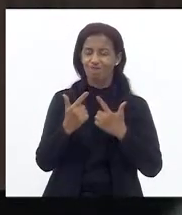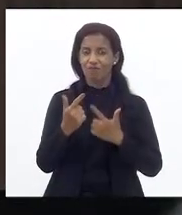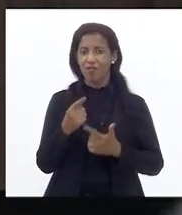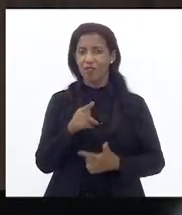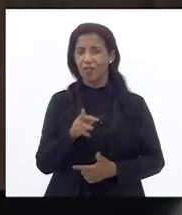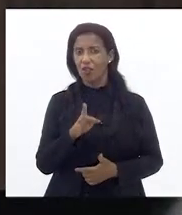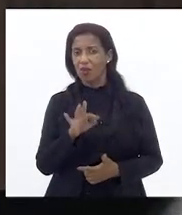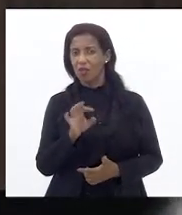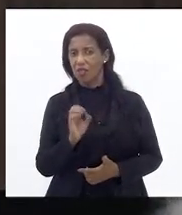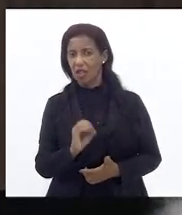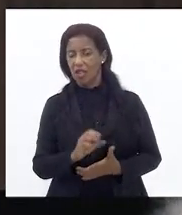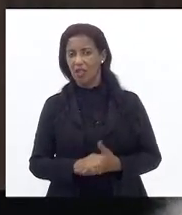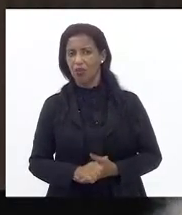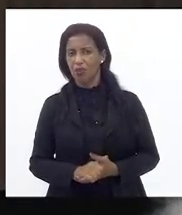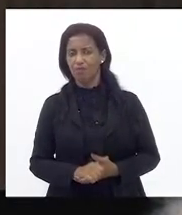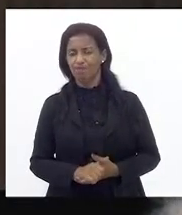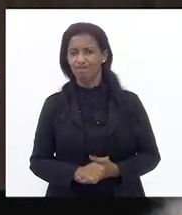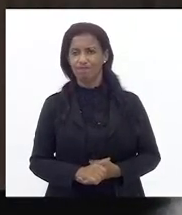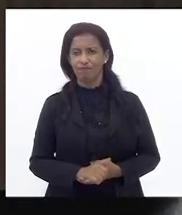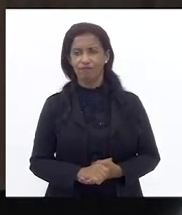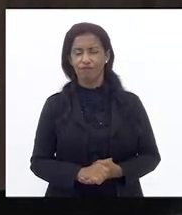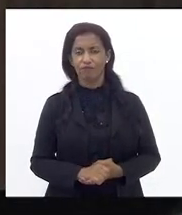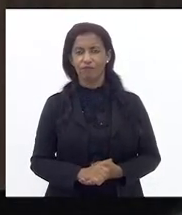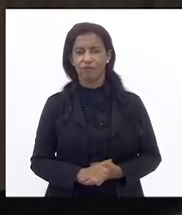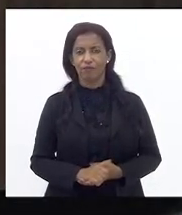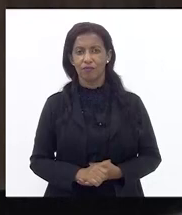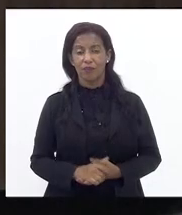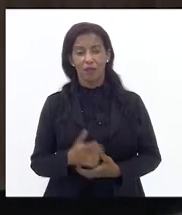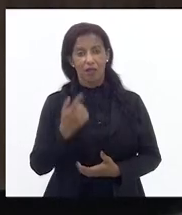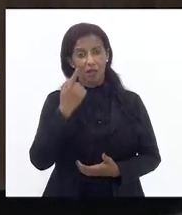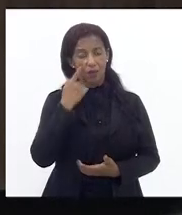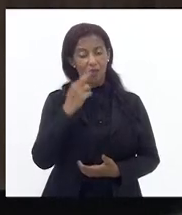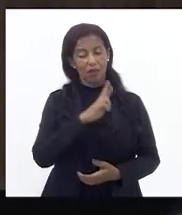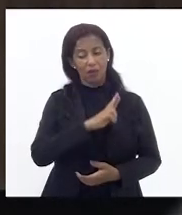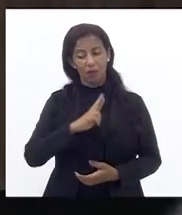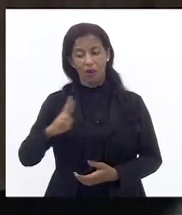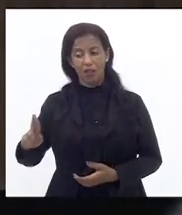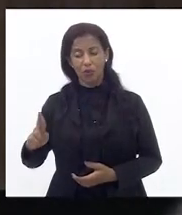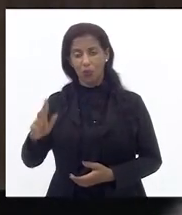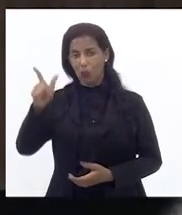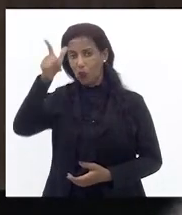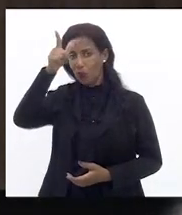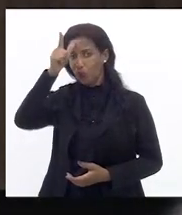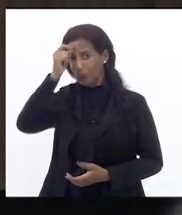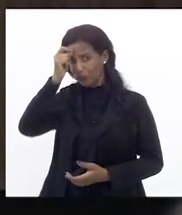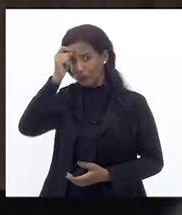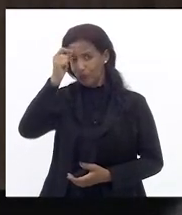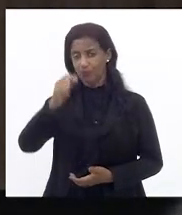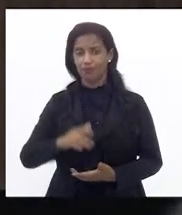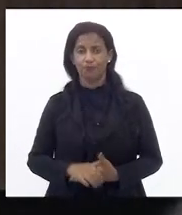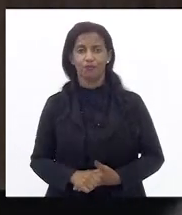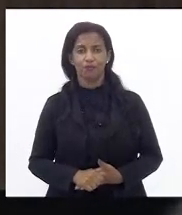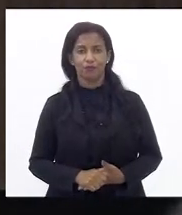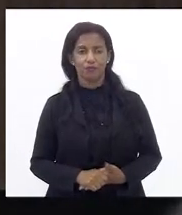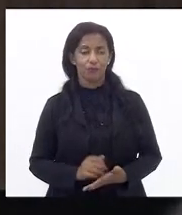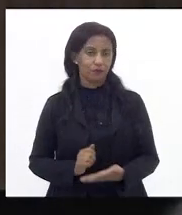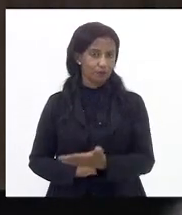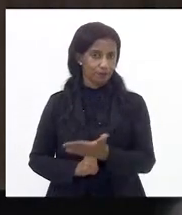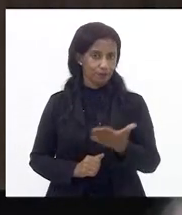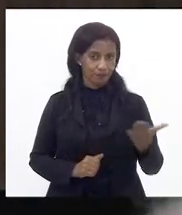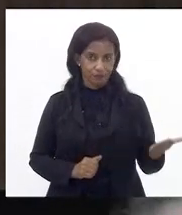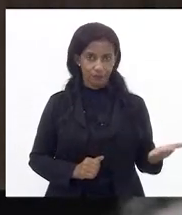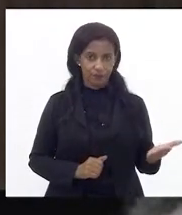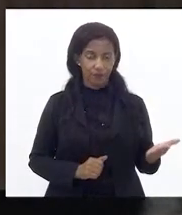creme eu queria que levar o painel categoria uma um alívio e que vocês